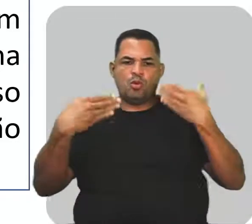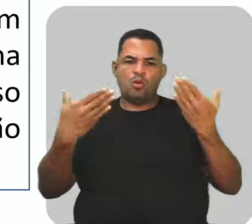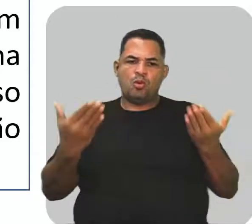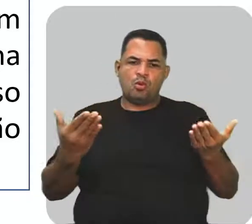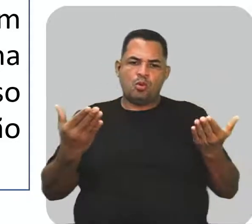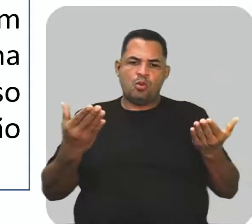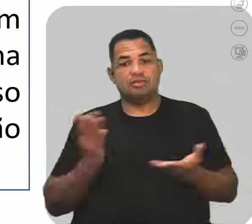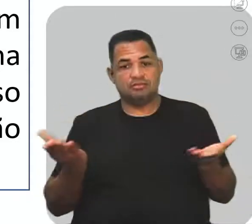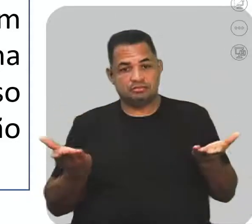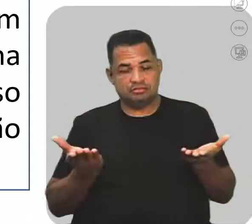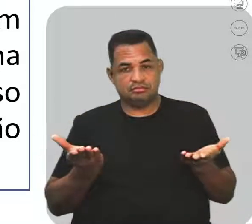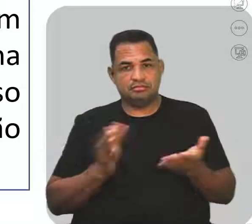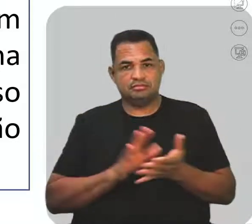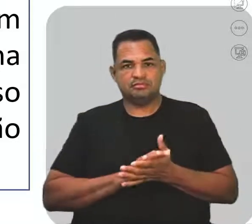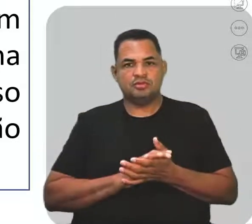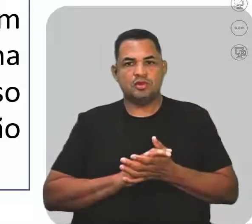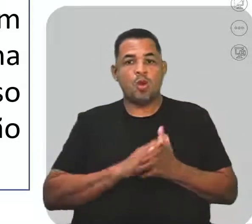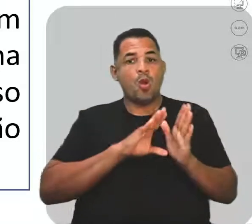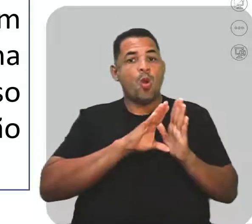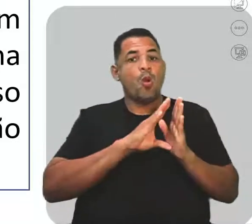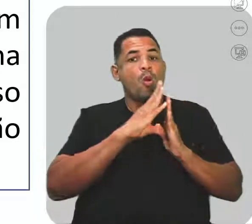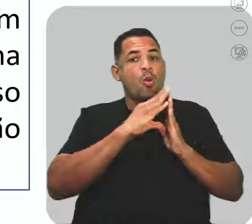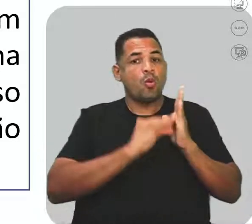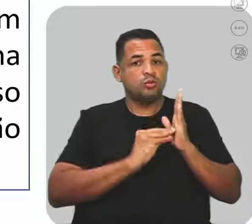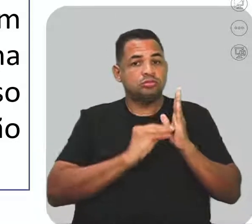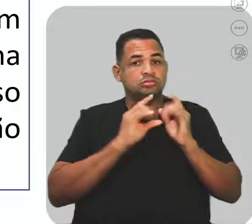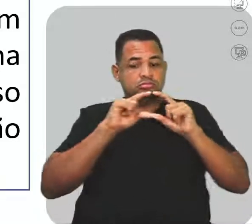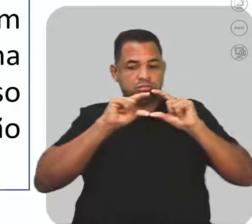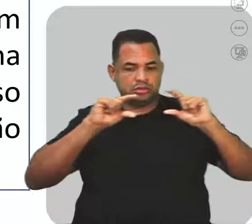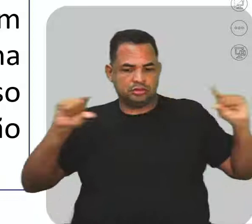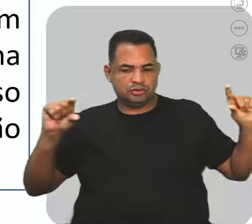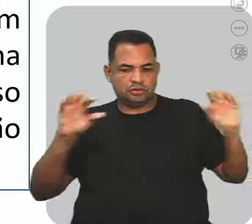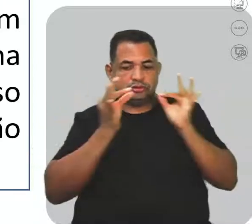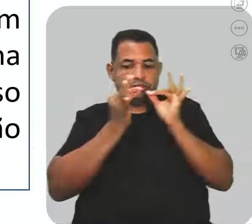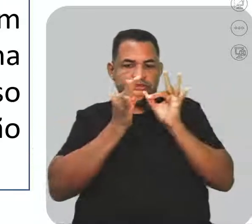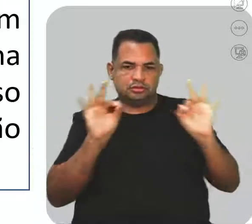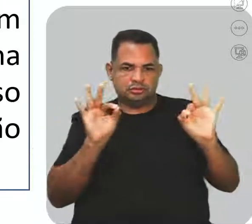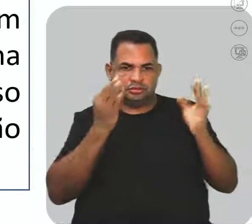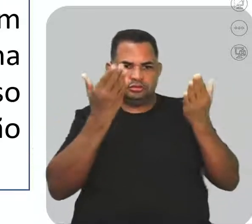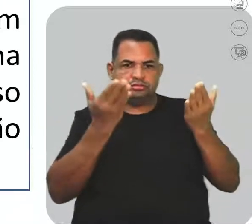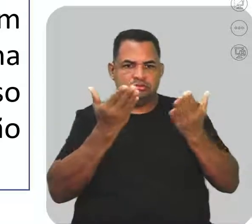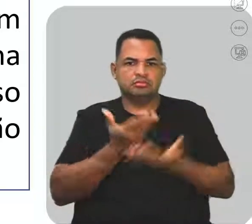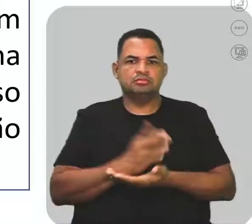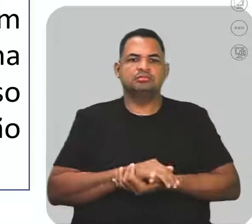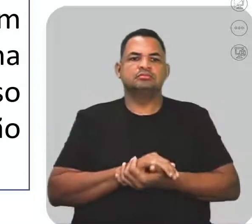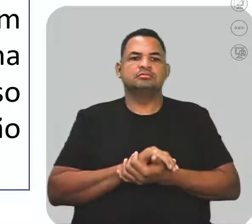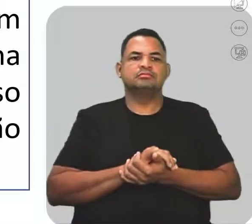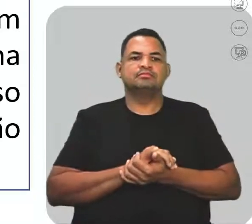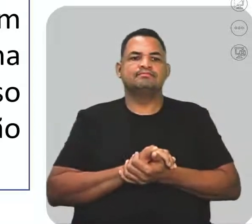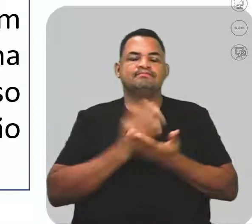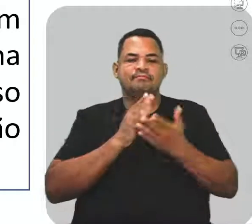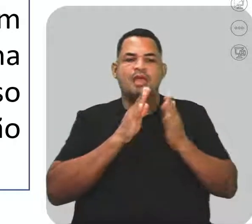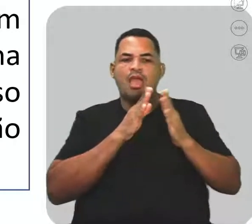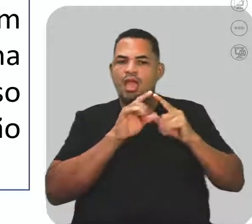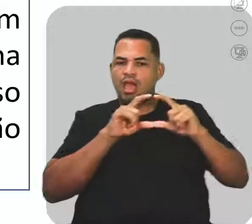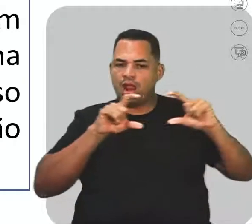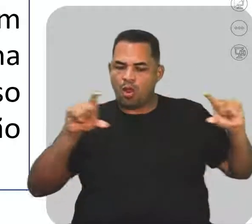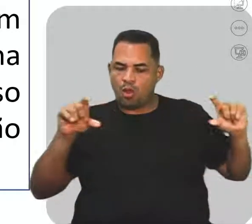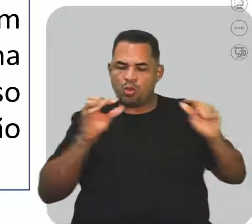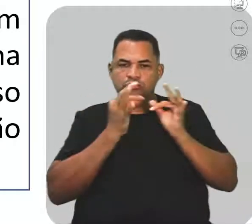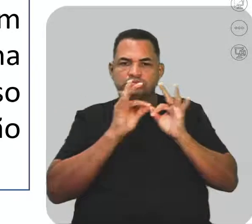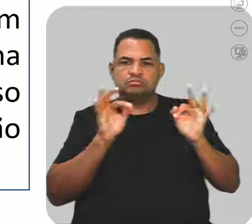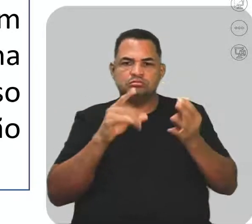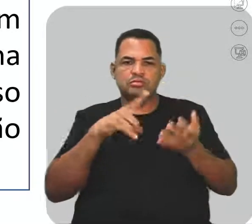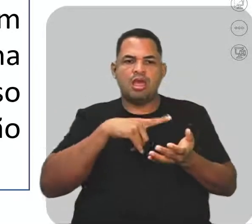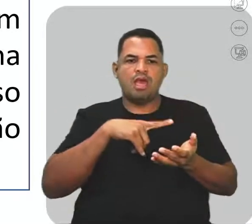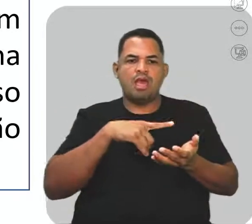período é denominado conceituar período simples, beleza? Então, período simples é